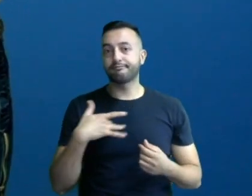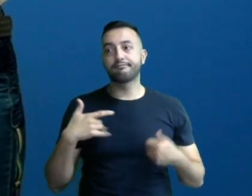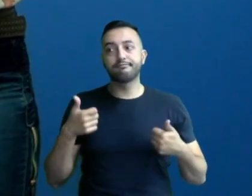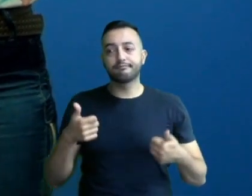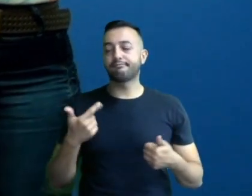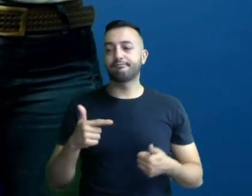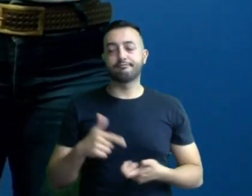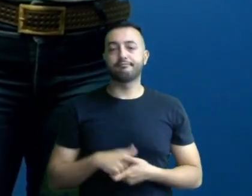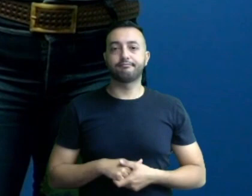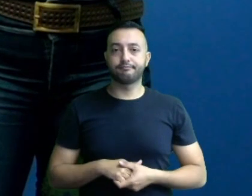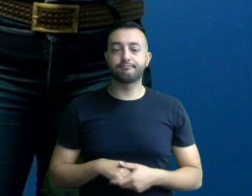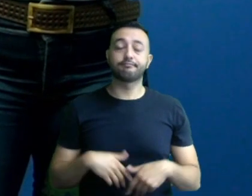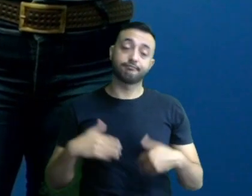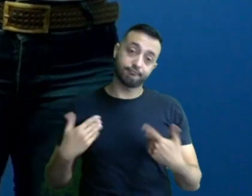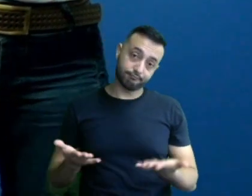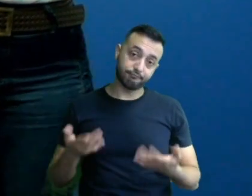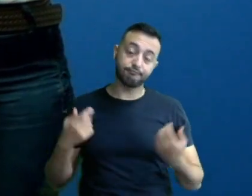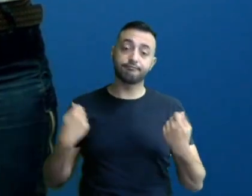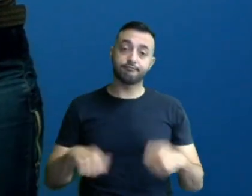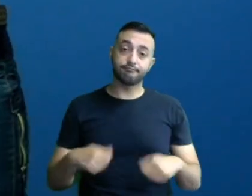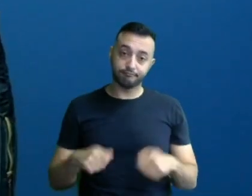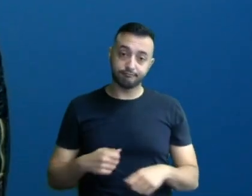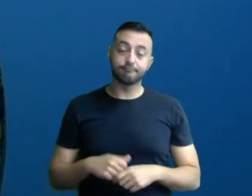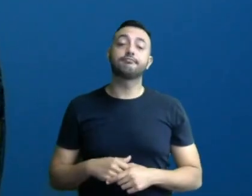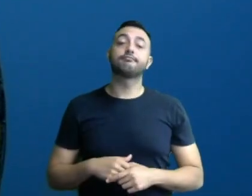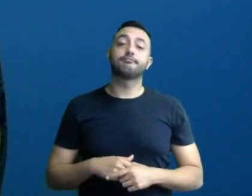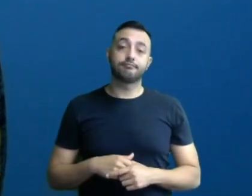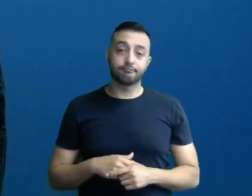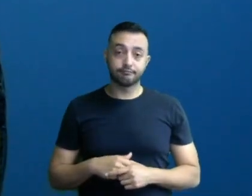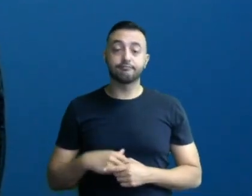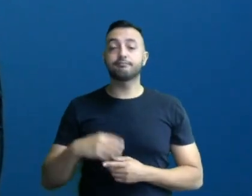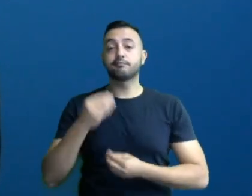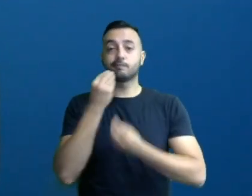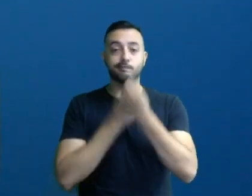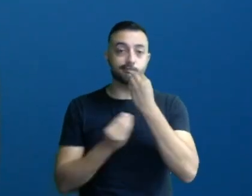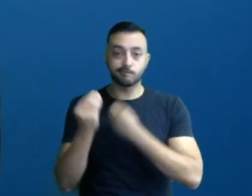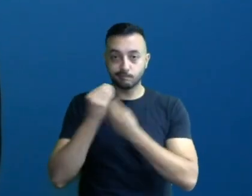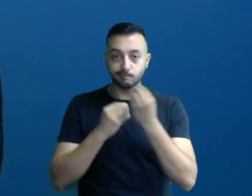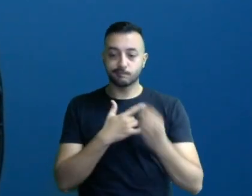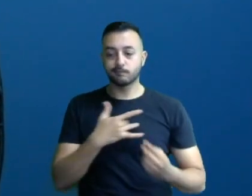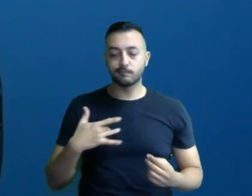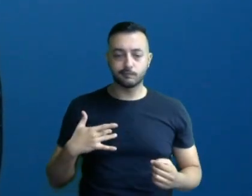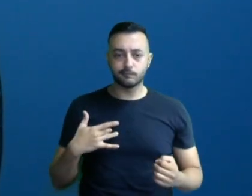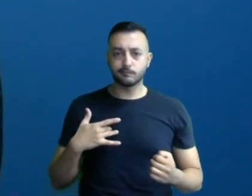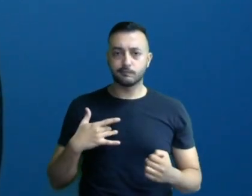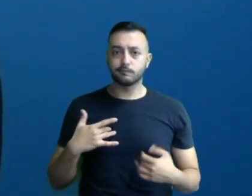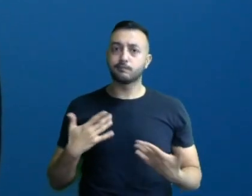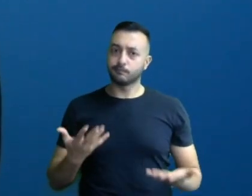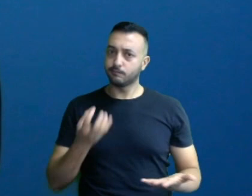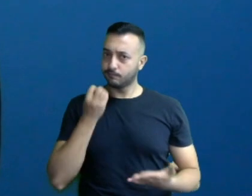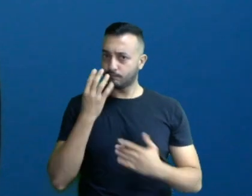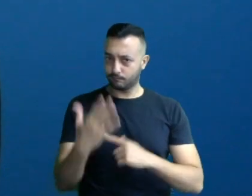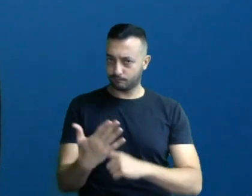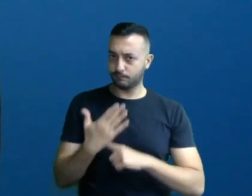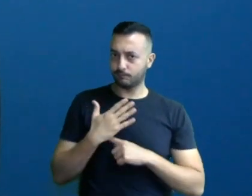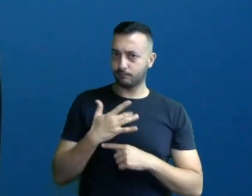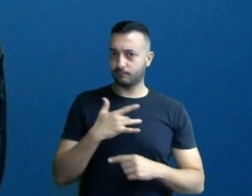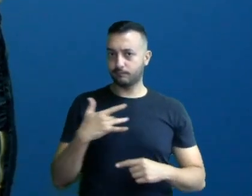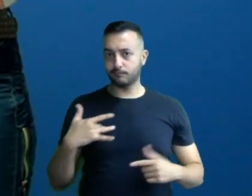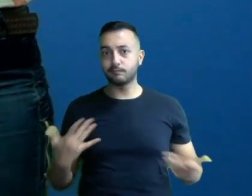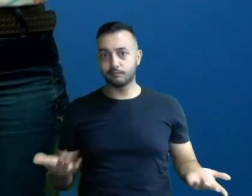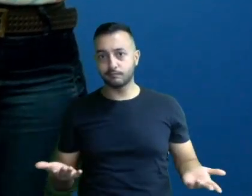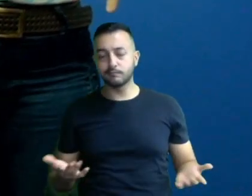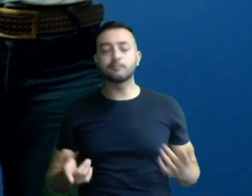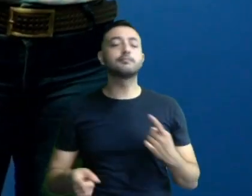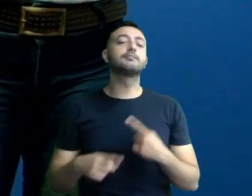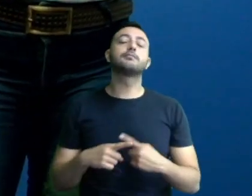assim, não é? Então a gente precisa aí ter uma alimentação saudável. Será que isso faz bem para a nossa saúde? Né?